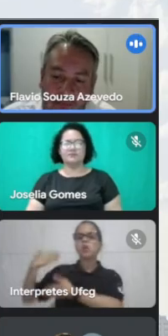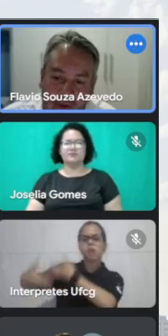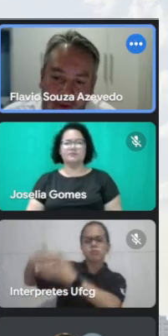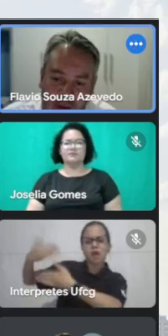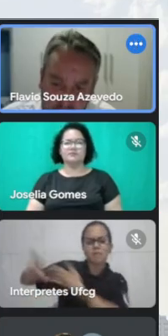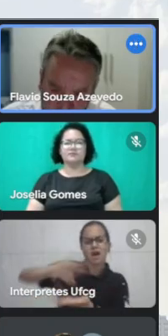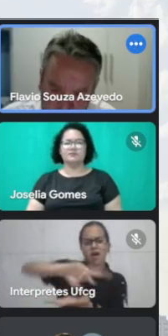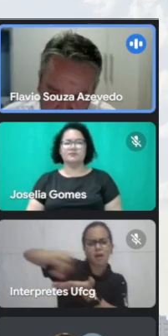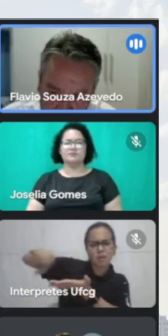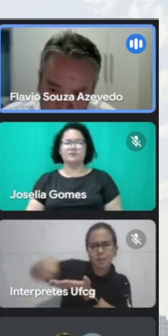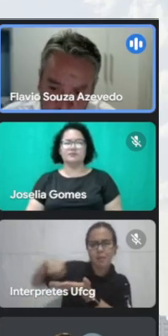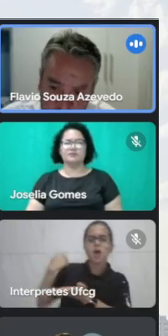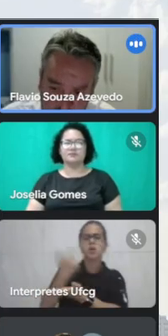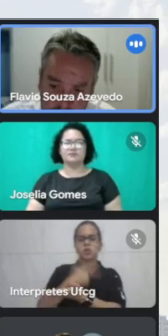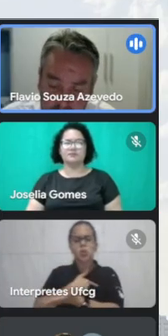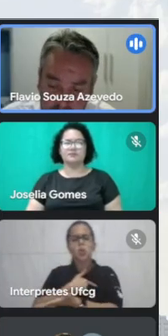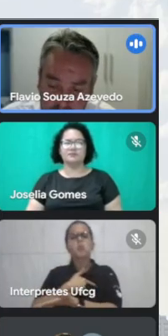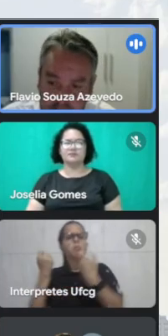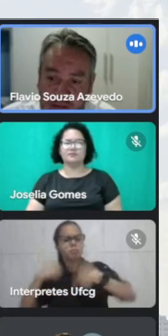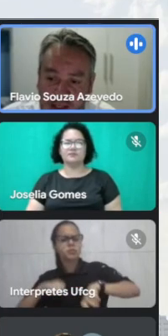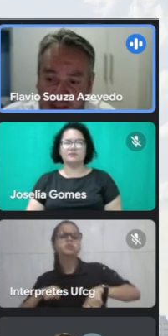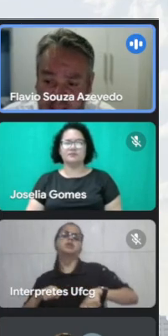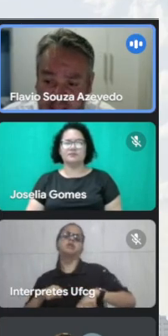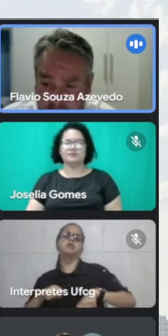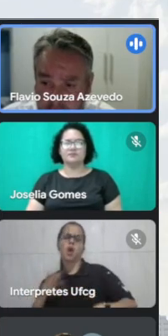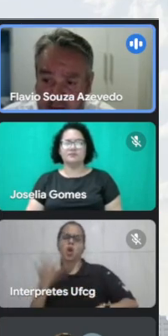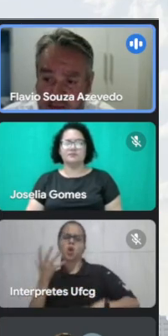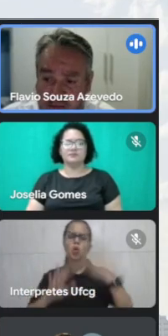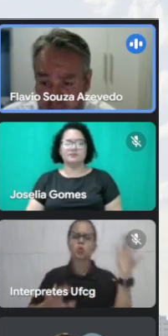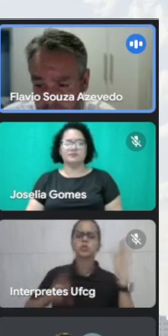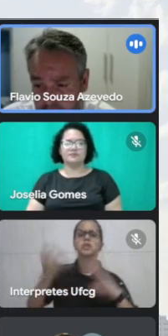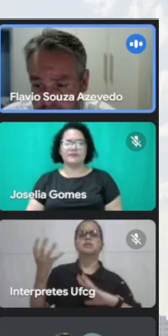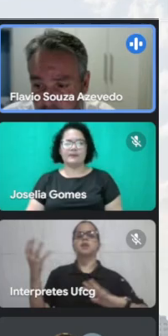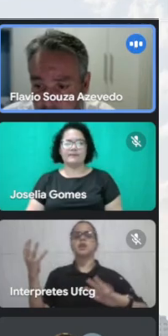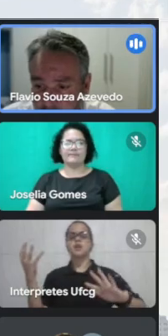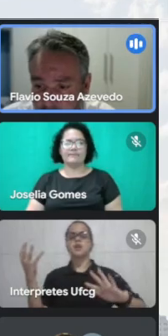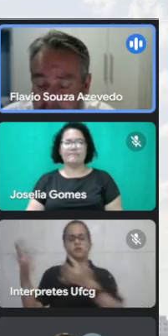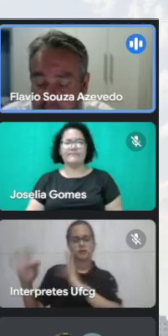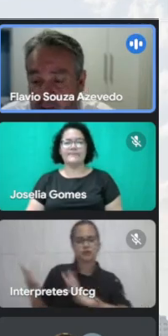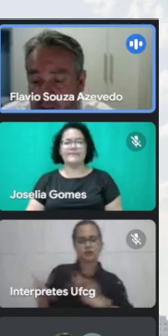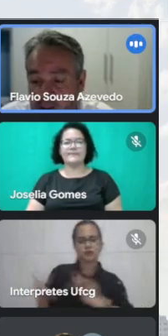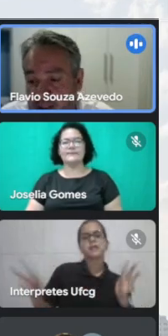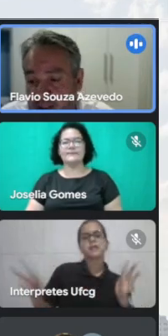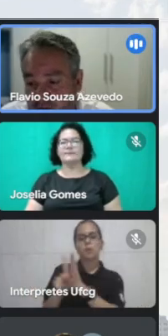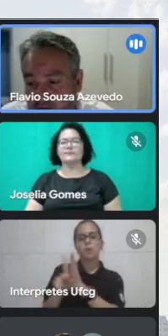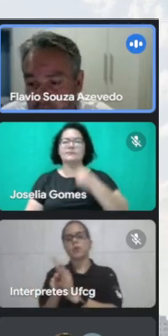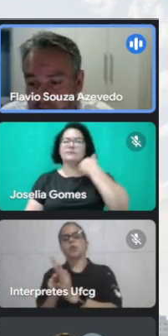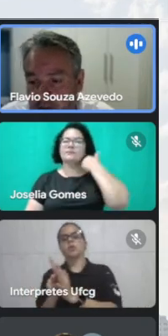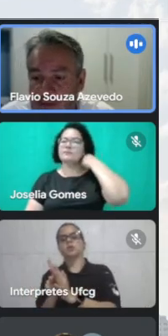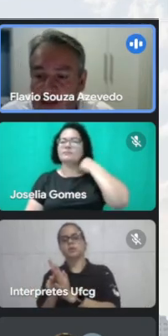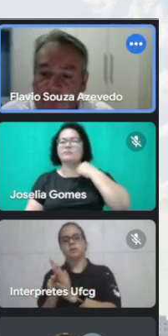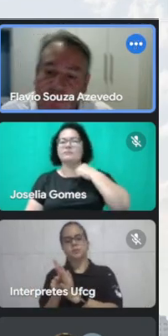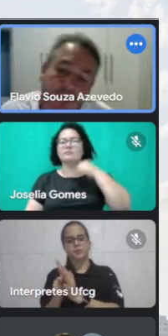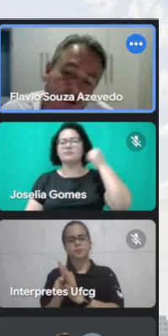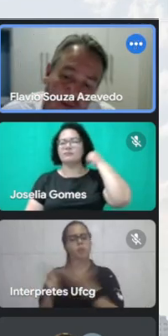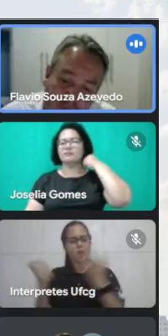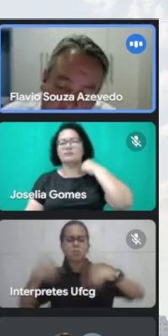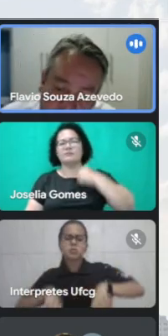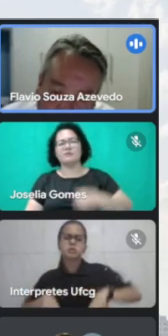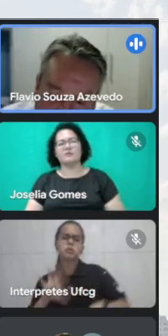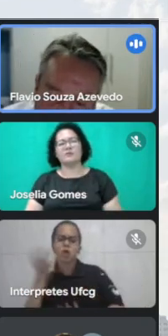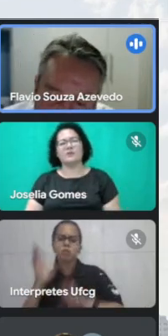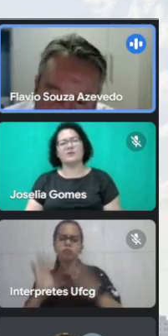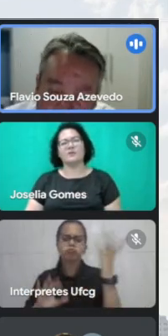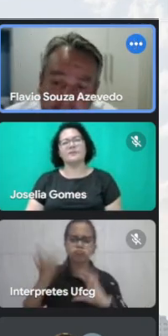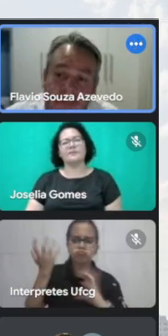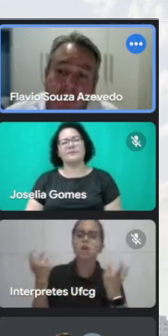ocorrer, biológicos, químicos e físicos nas plantas, né, principalmente na região da rizosfera, né, onde ficam